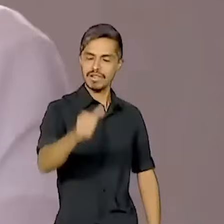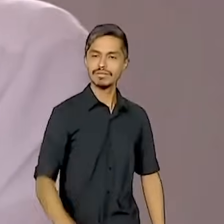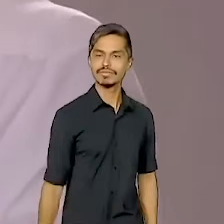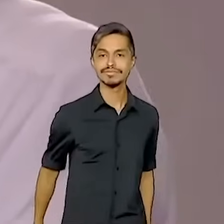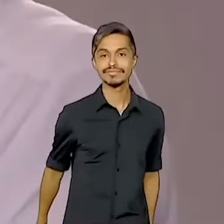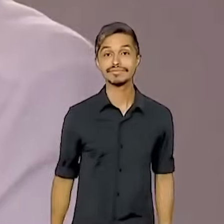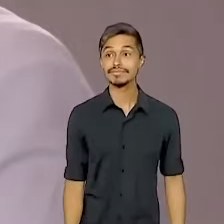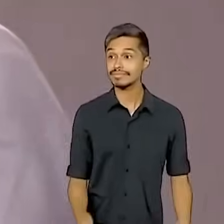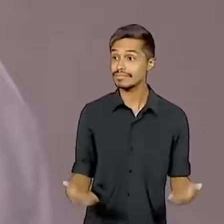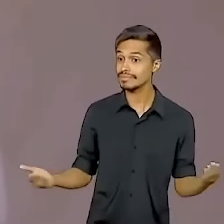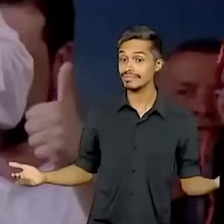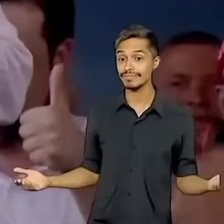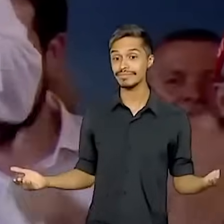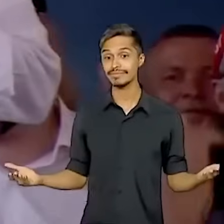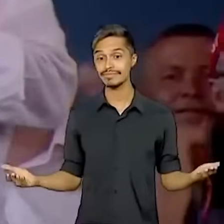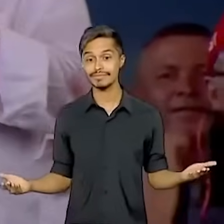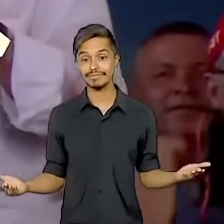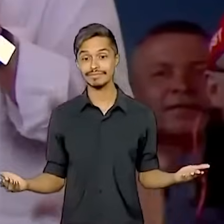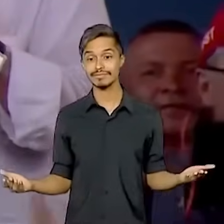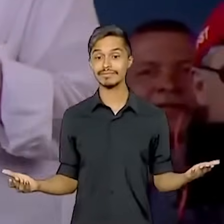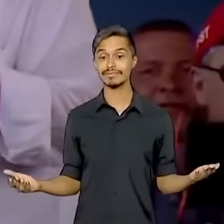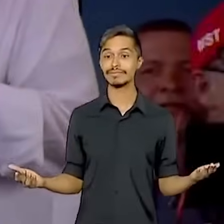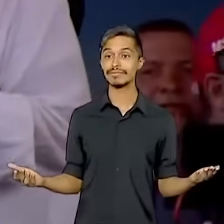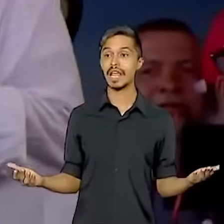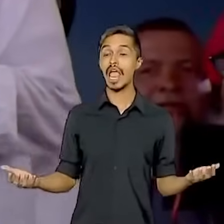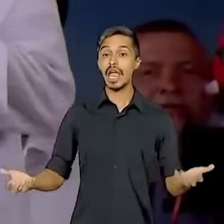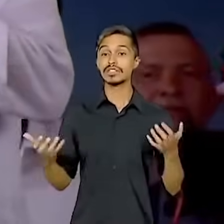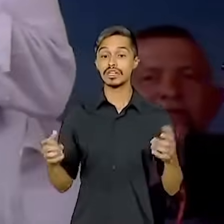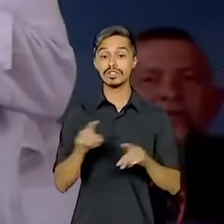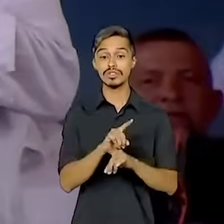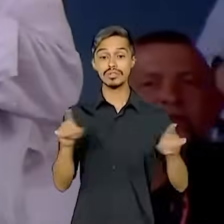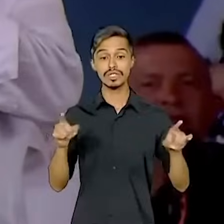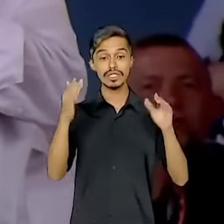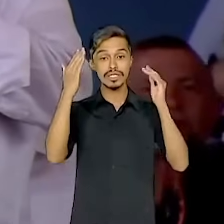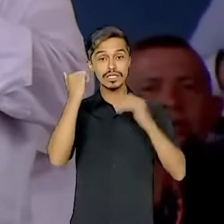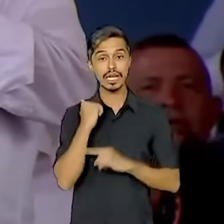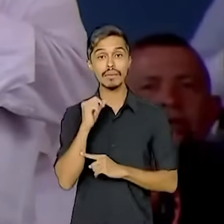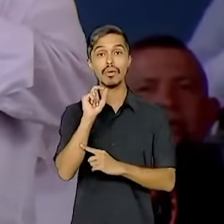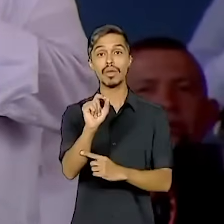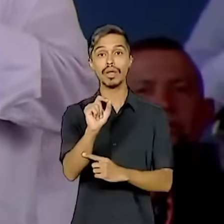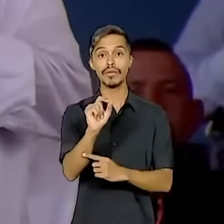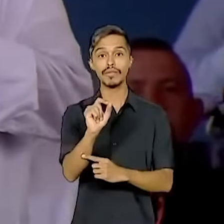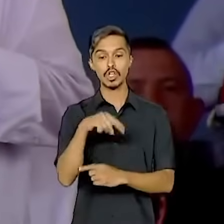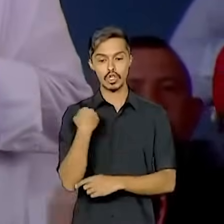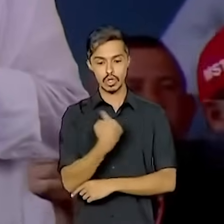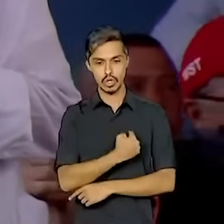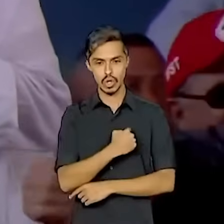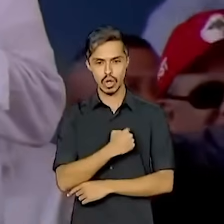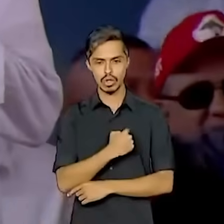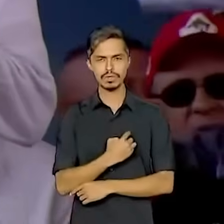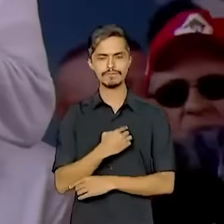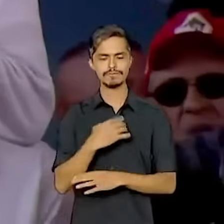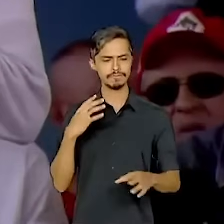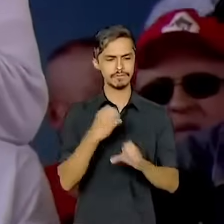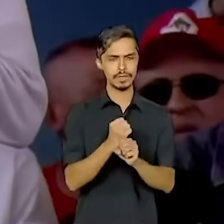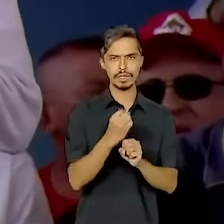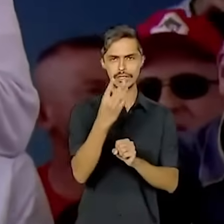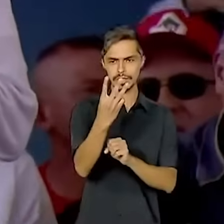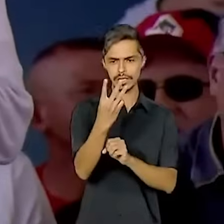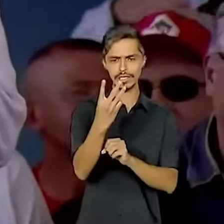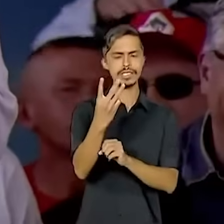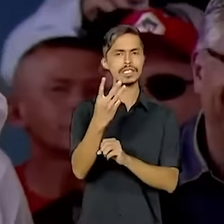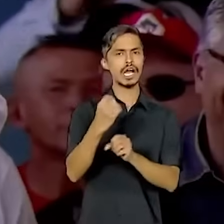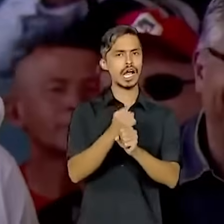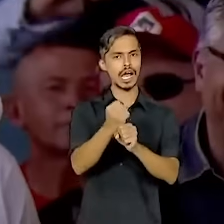Então, gente, olha. Eu quero que vocês saibam que nós estamos 3 anos